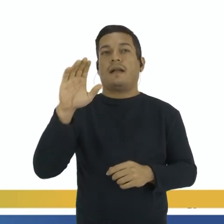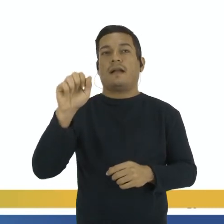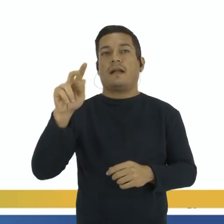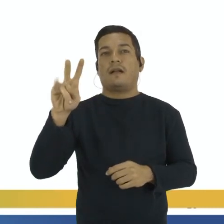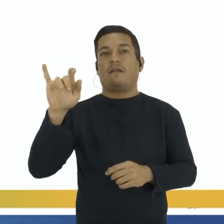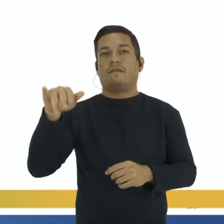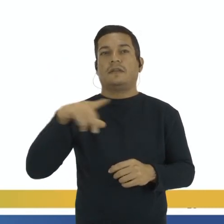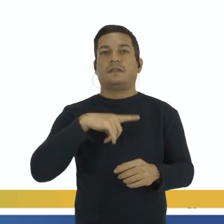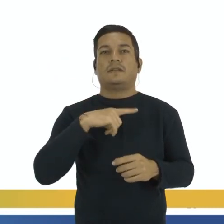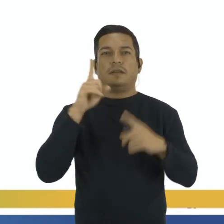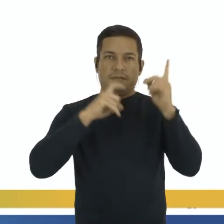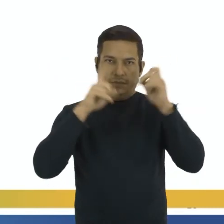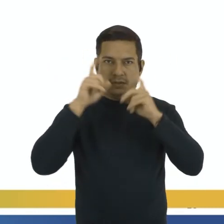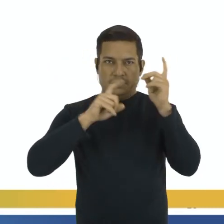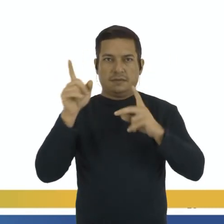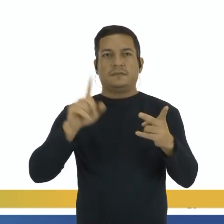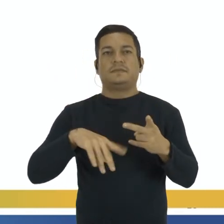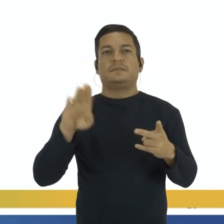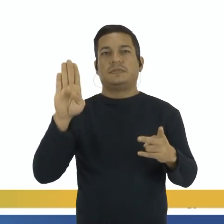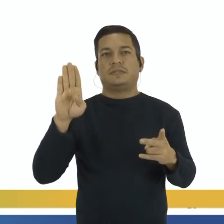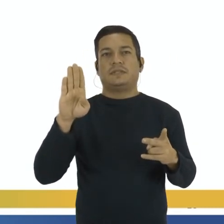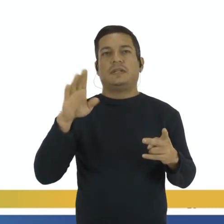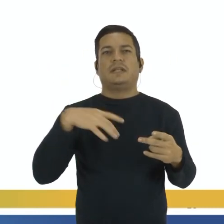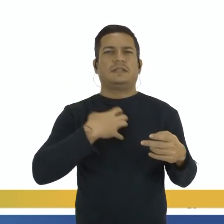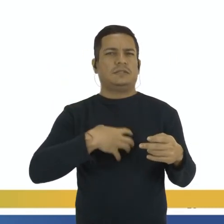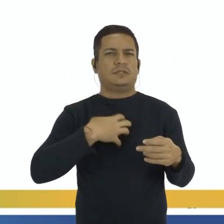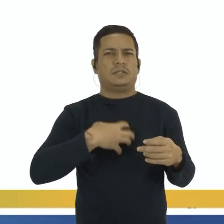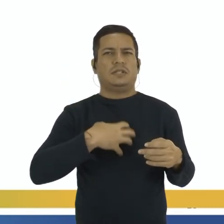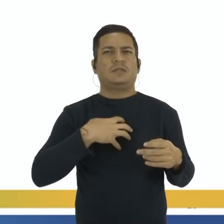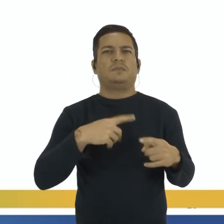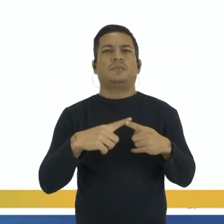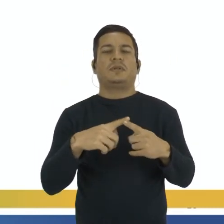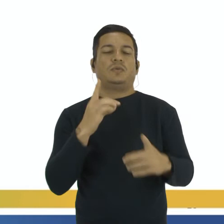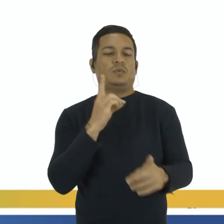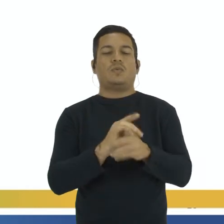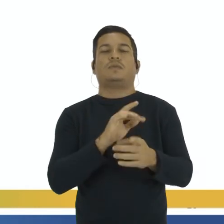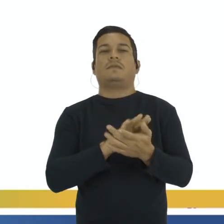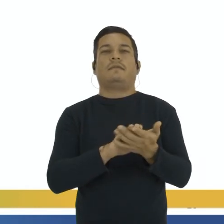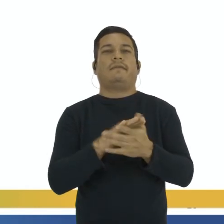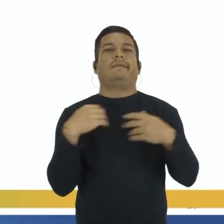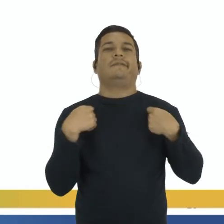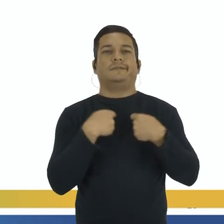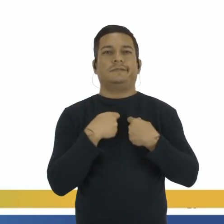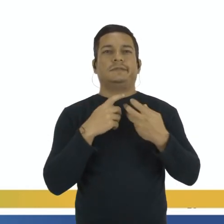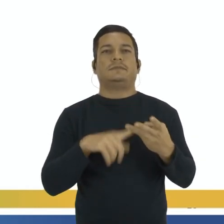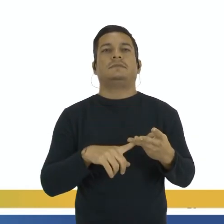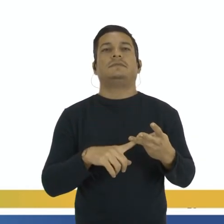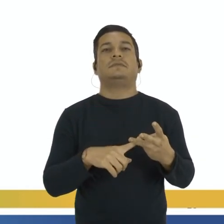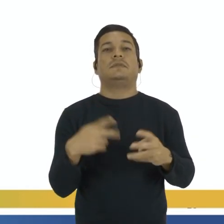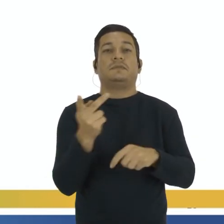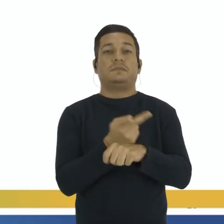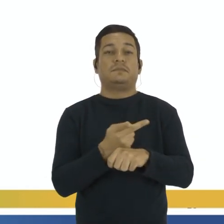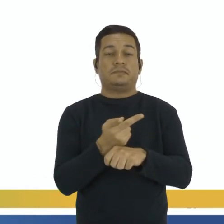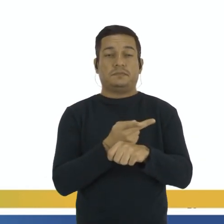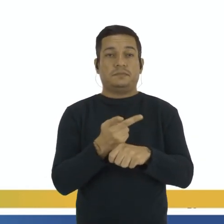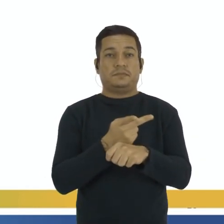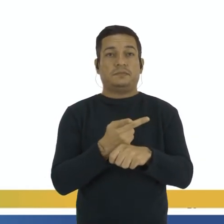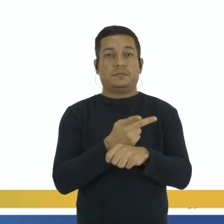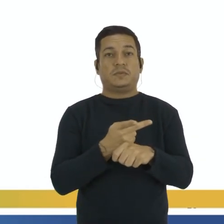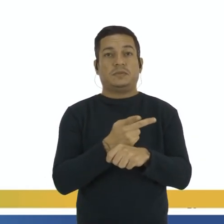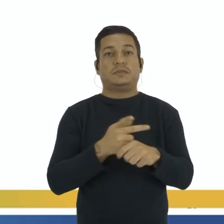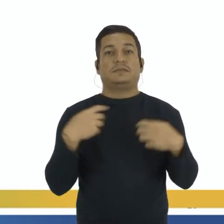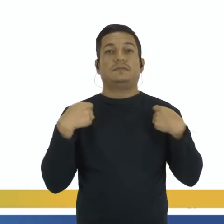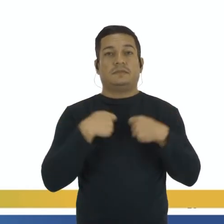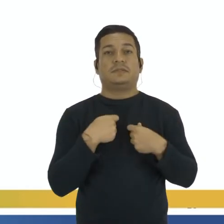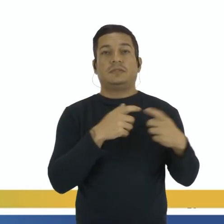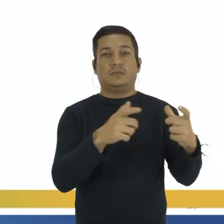Calvin tem muitas expressões faciais. Letra B. Fica chateado por não encontrar a jaqueta. C. Calvin